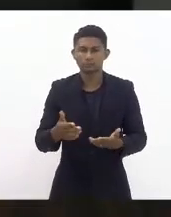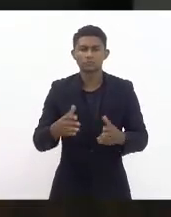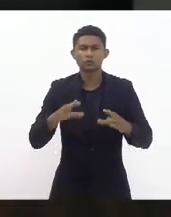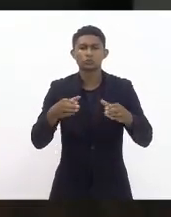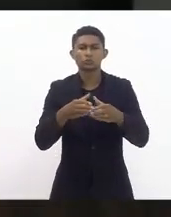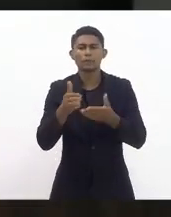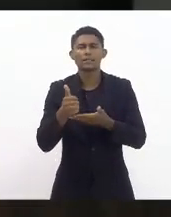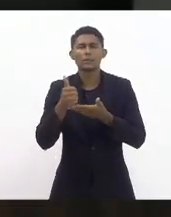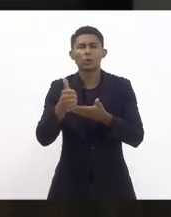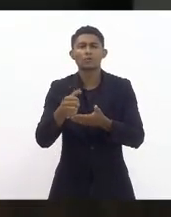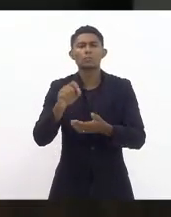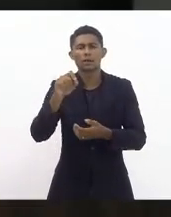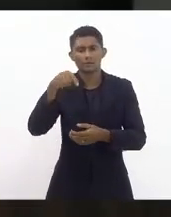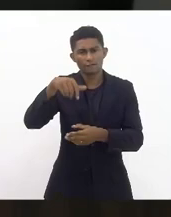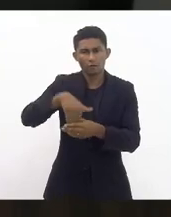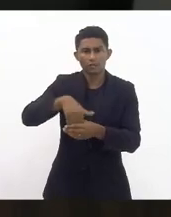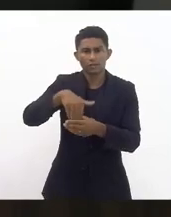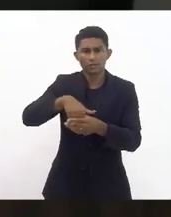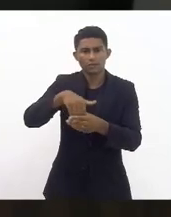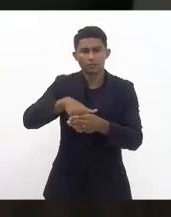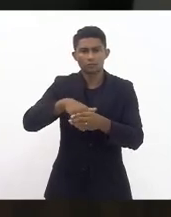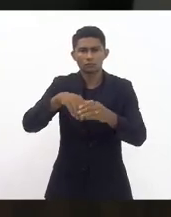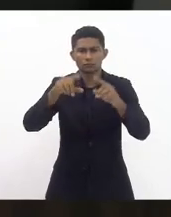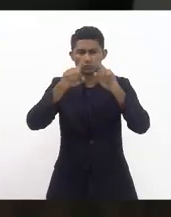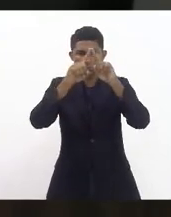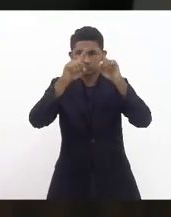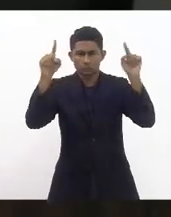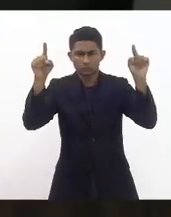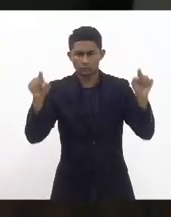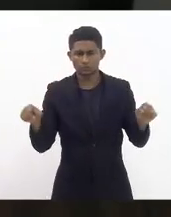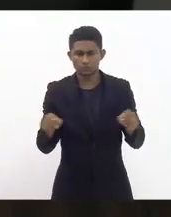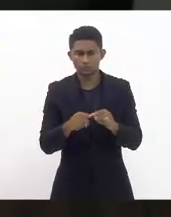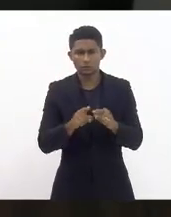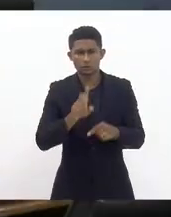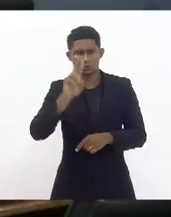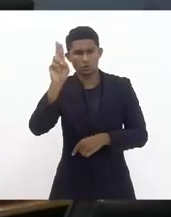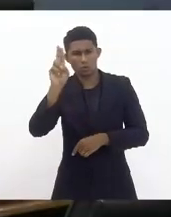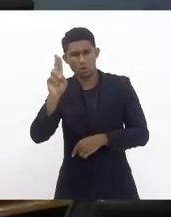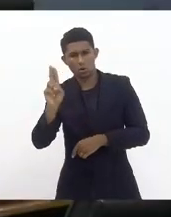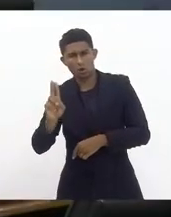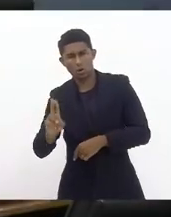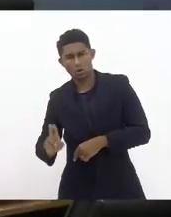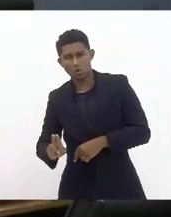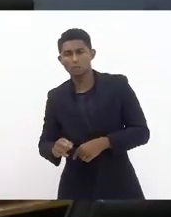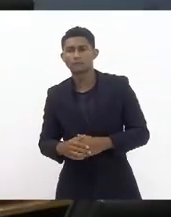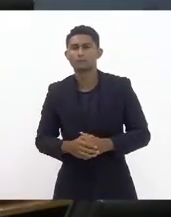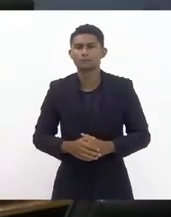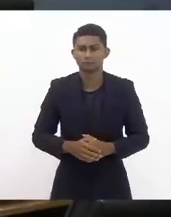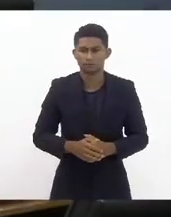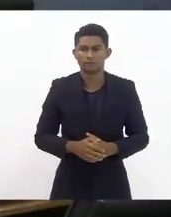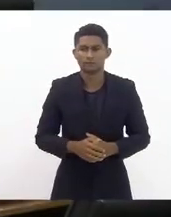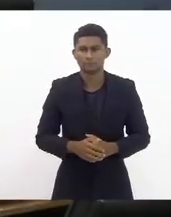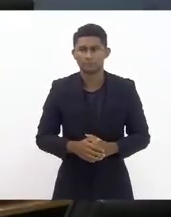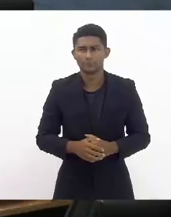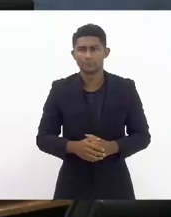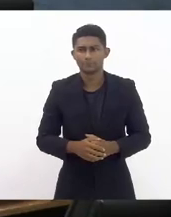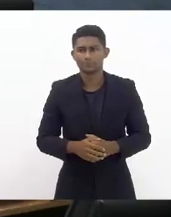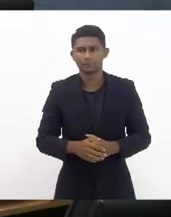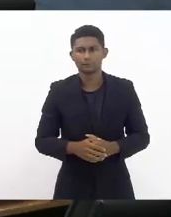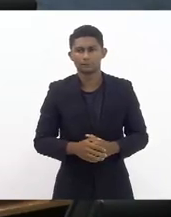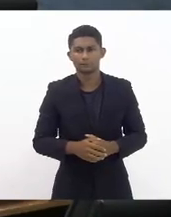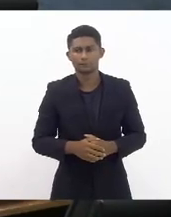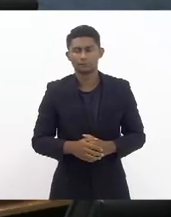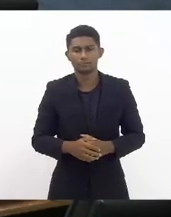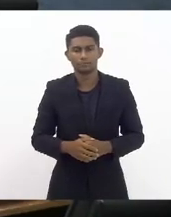votação nominal. Atenção, senhores parlamentares. Encaminhar a votação, senhor presidente.